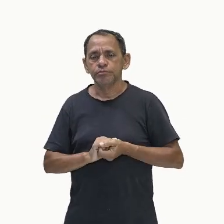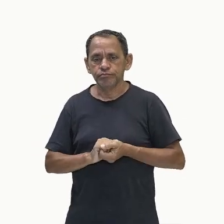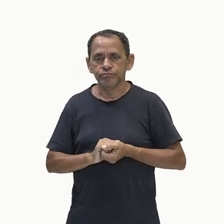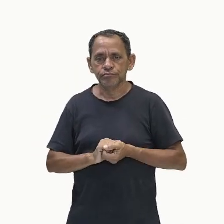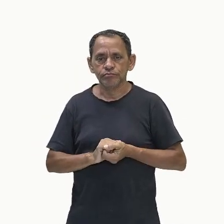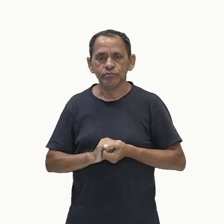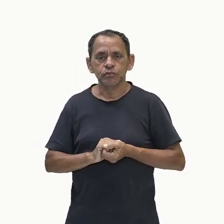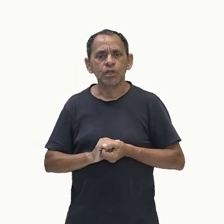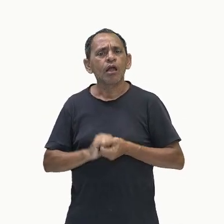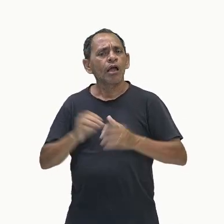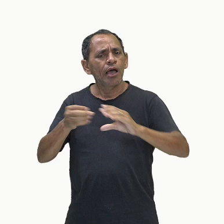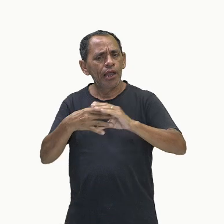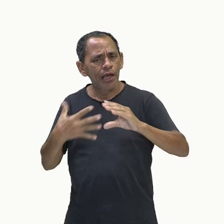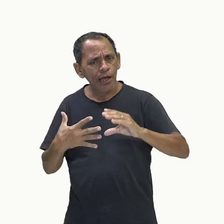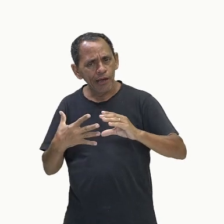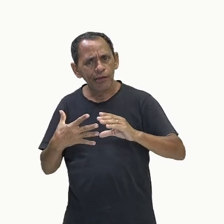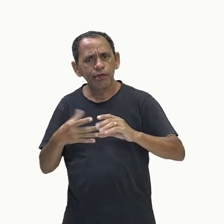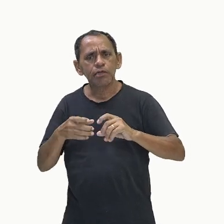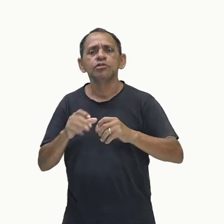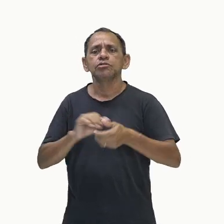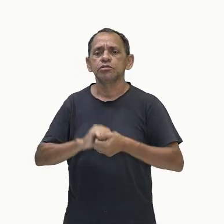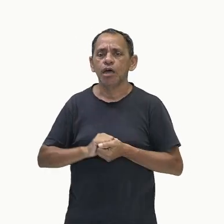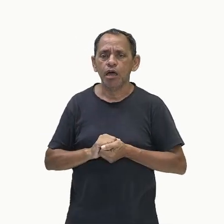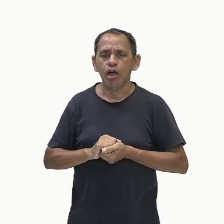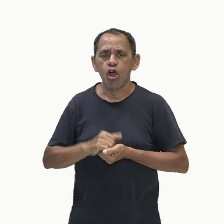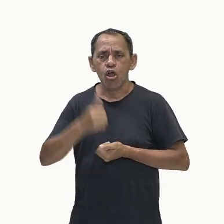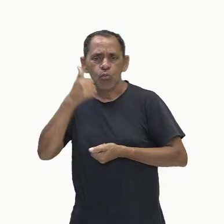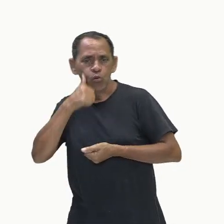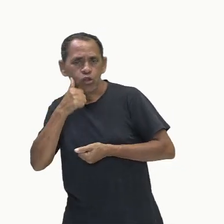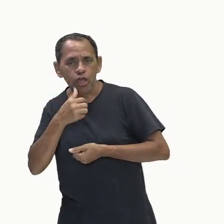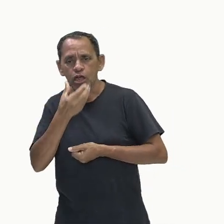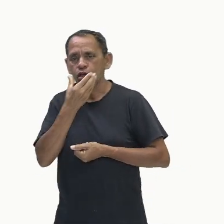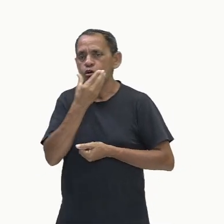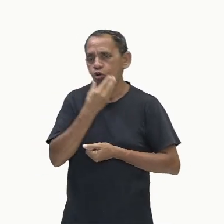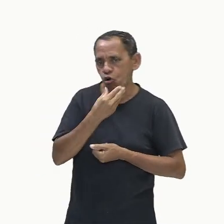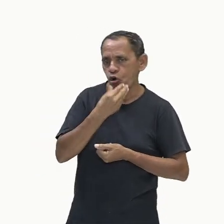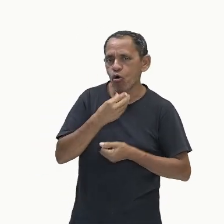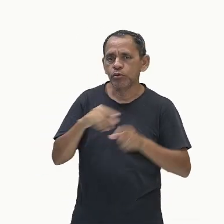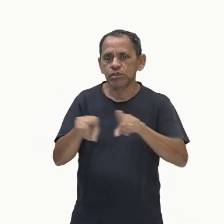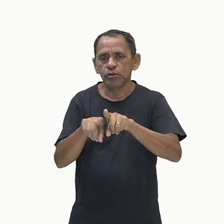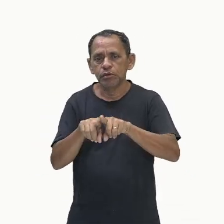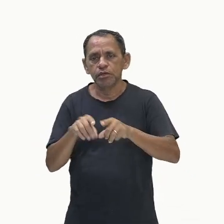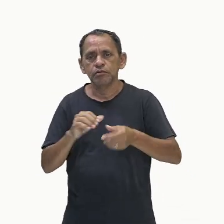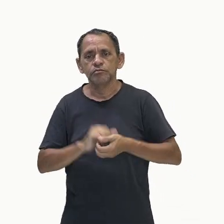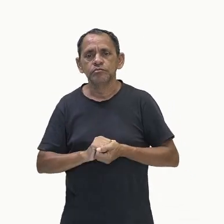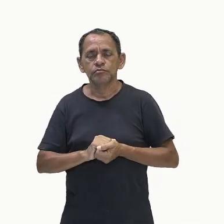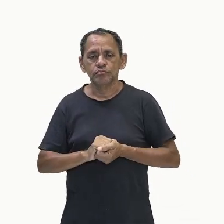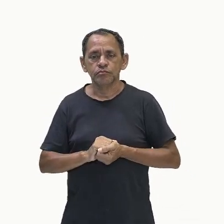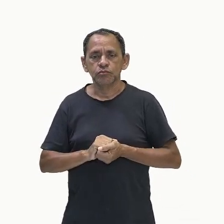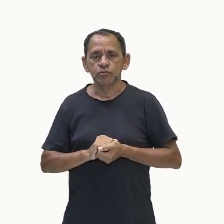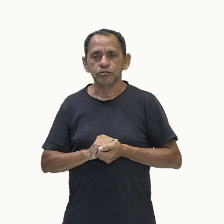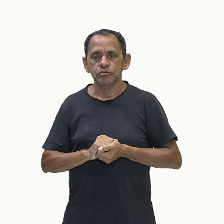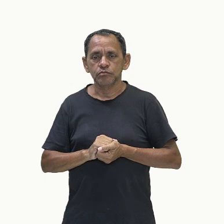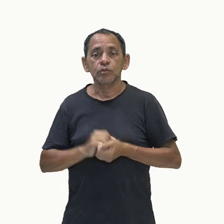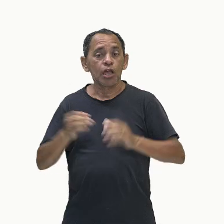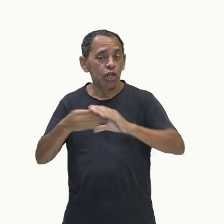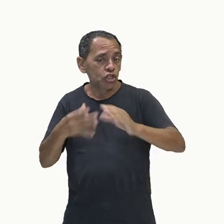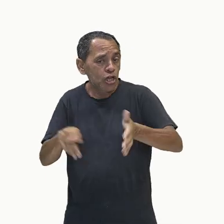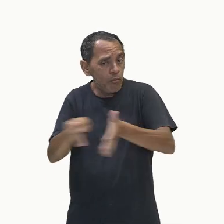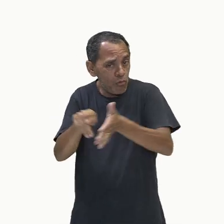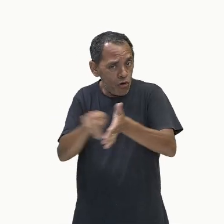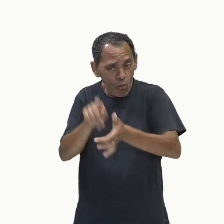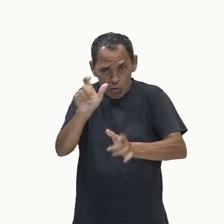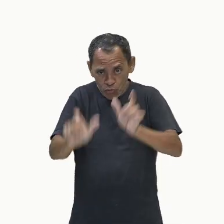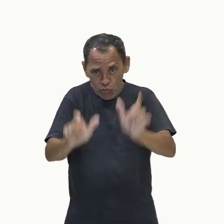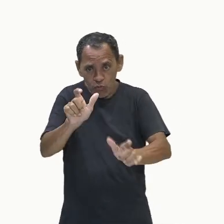a característica do sexo do indivíduo, né? Que na biologia aí nós temos o homem e a mulher, sendo que o homem ele é